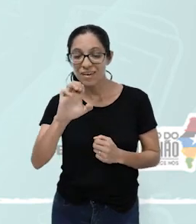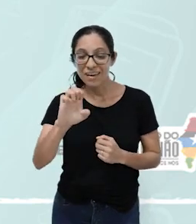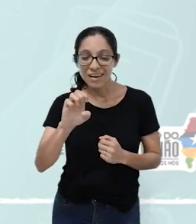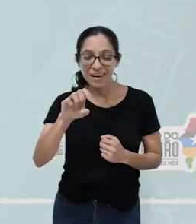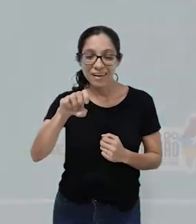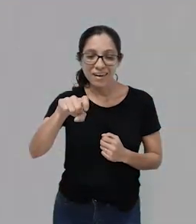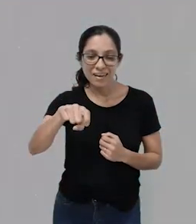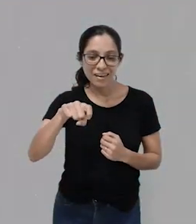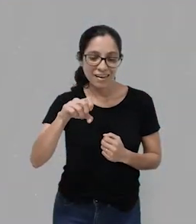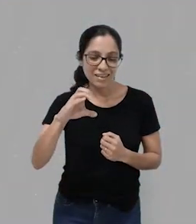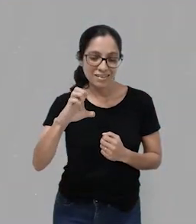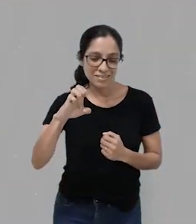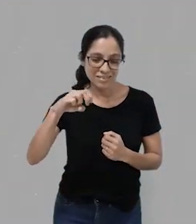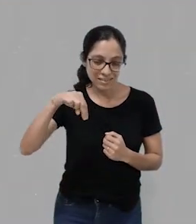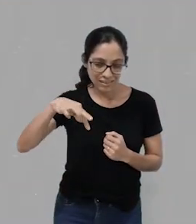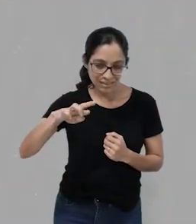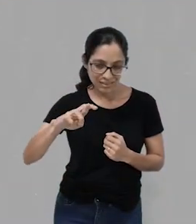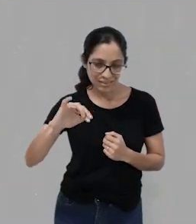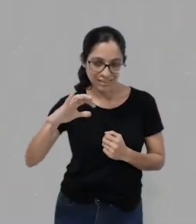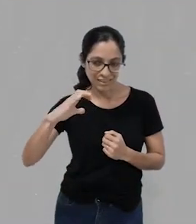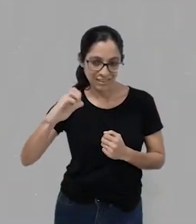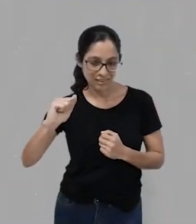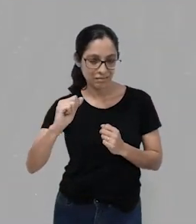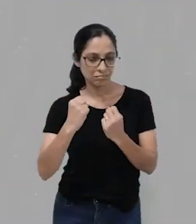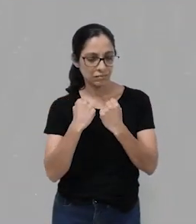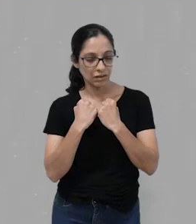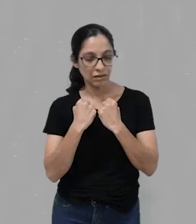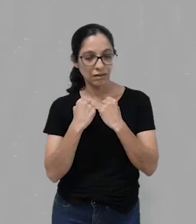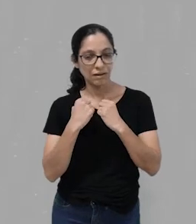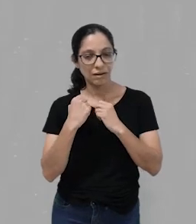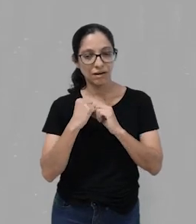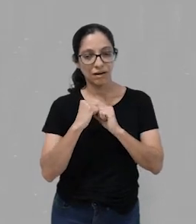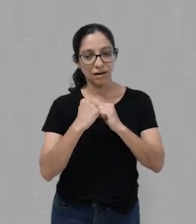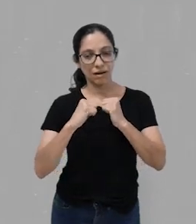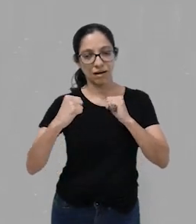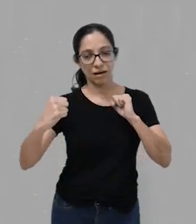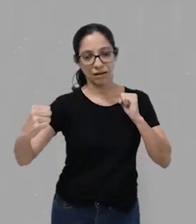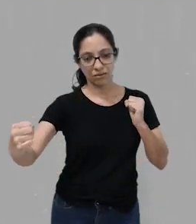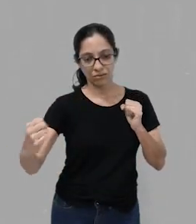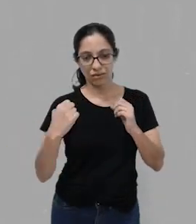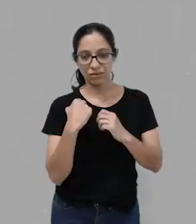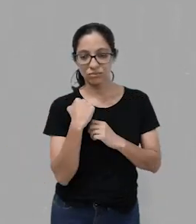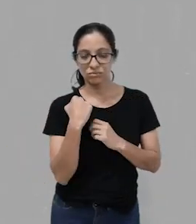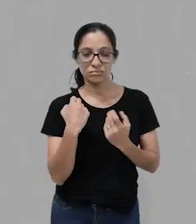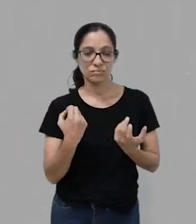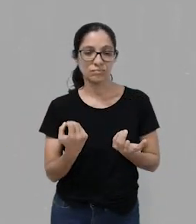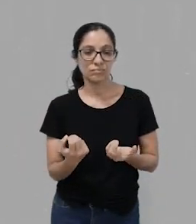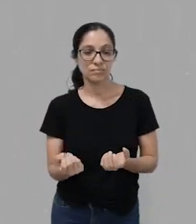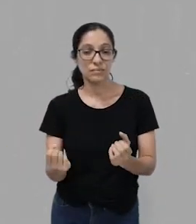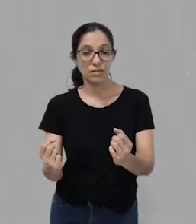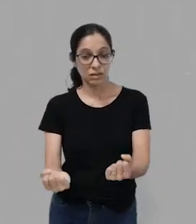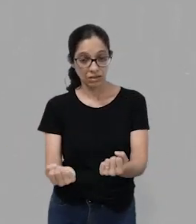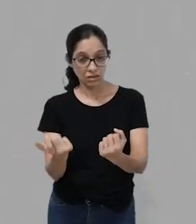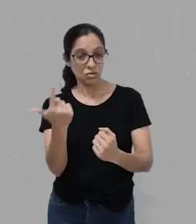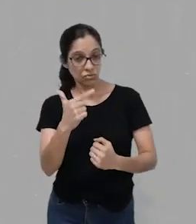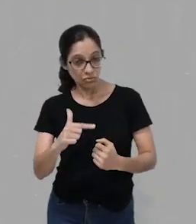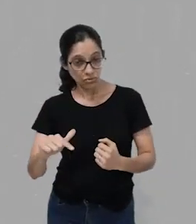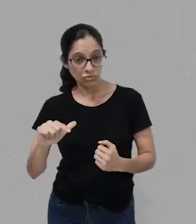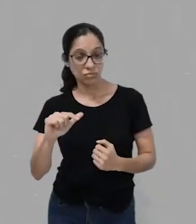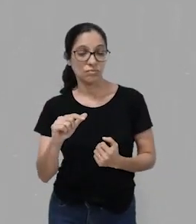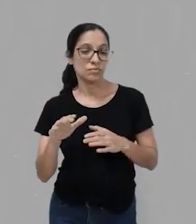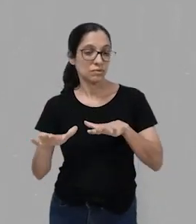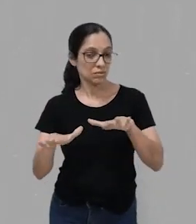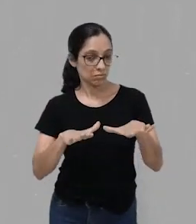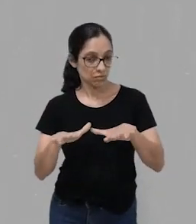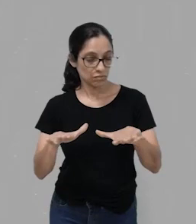Ela está o quê? Alongando. E aqui é o quê? Mais uma vez a fase concêntrica, porque está existindo o quê?